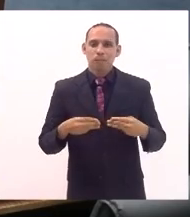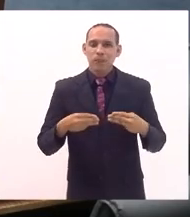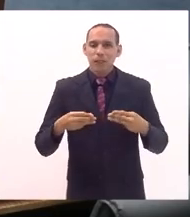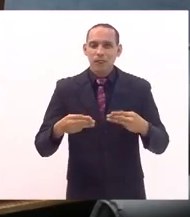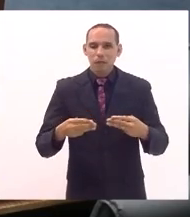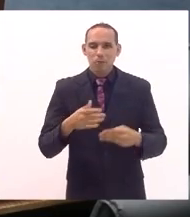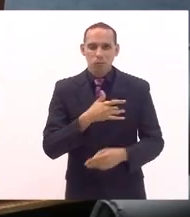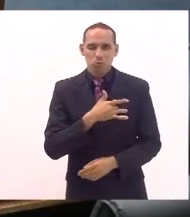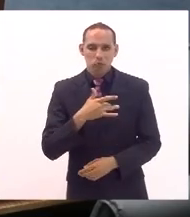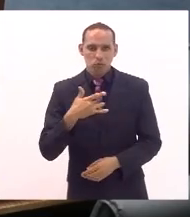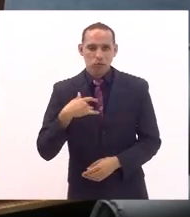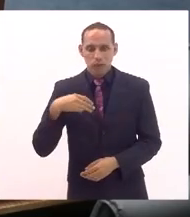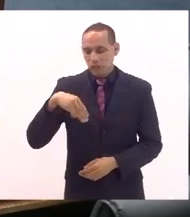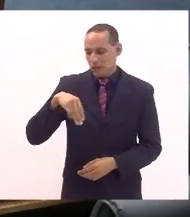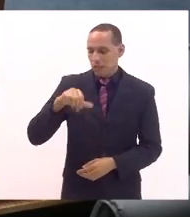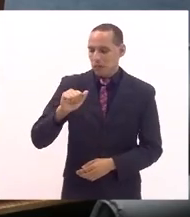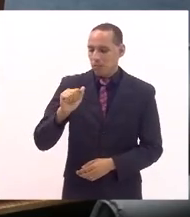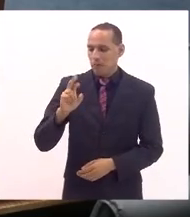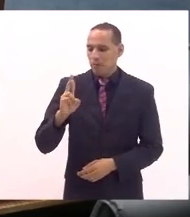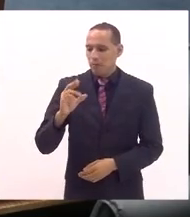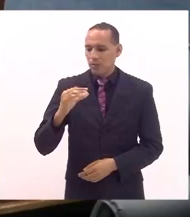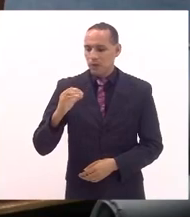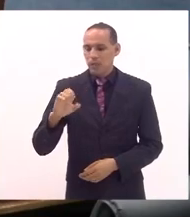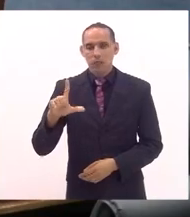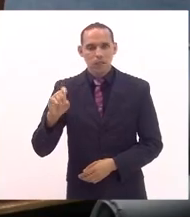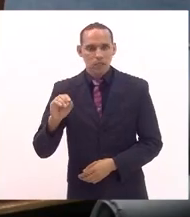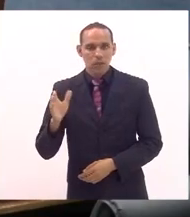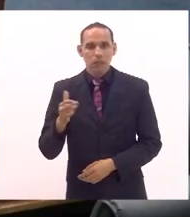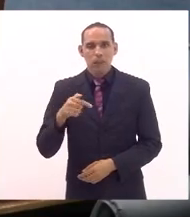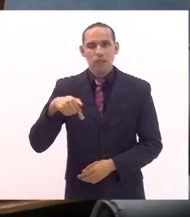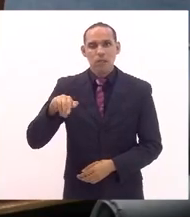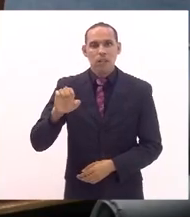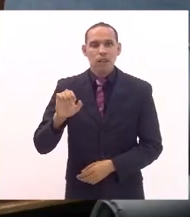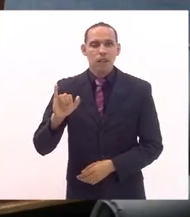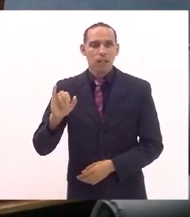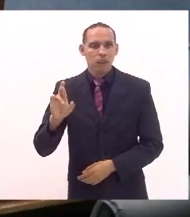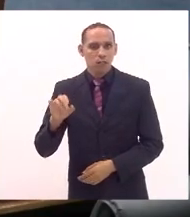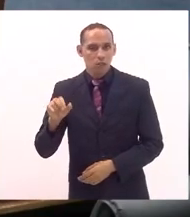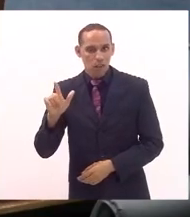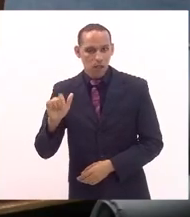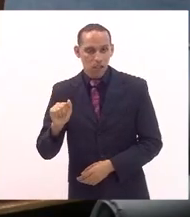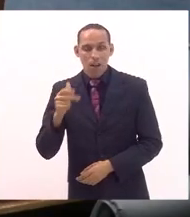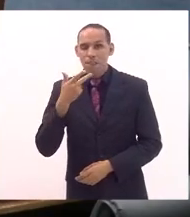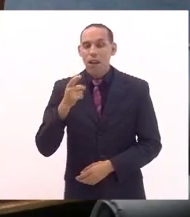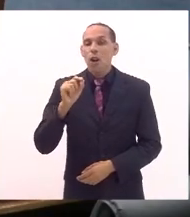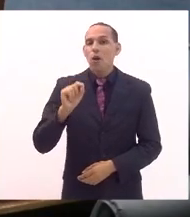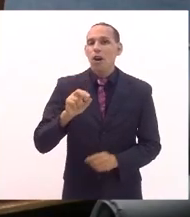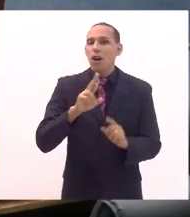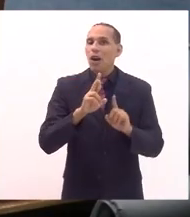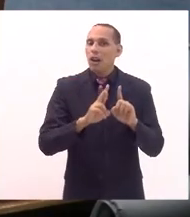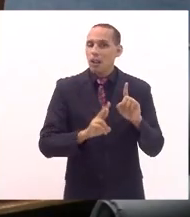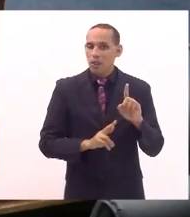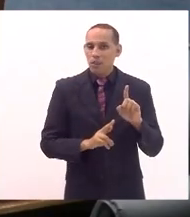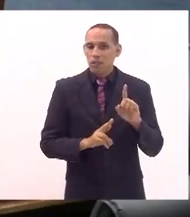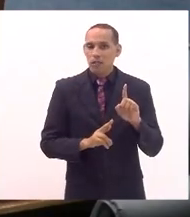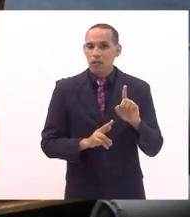saúde Marcelo Queiroga acaba de informar que o relator